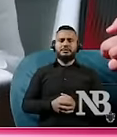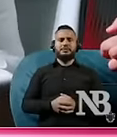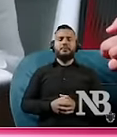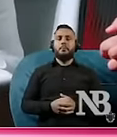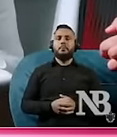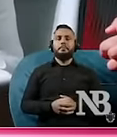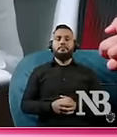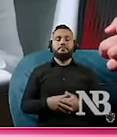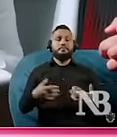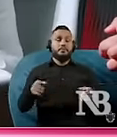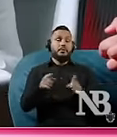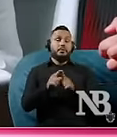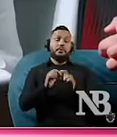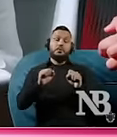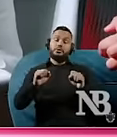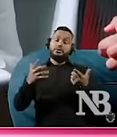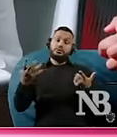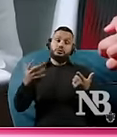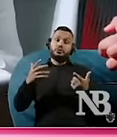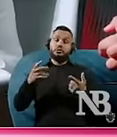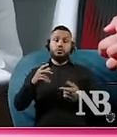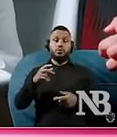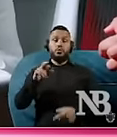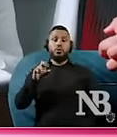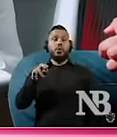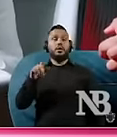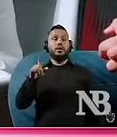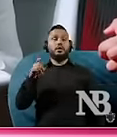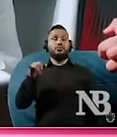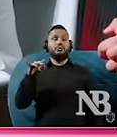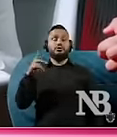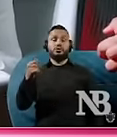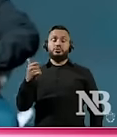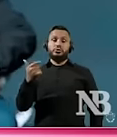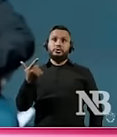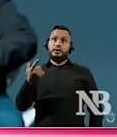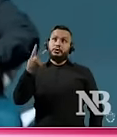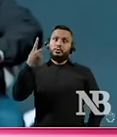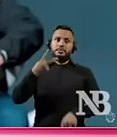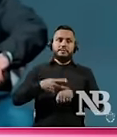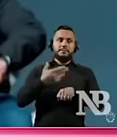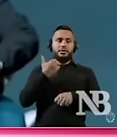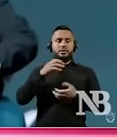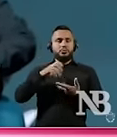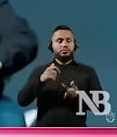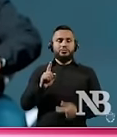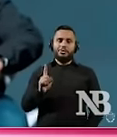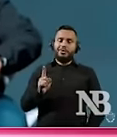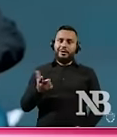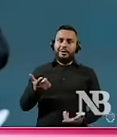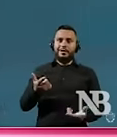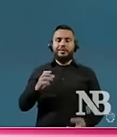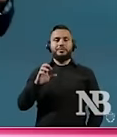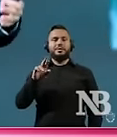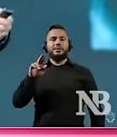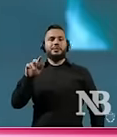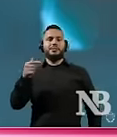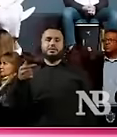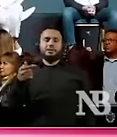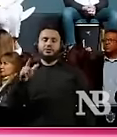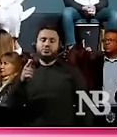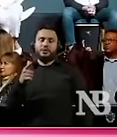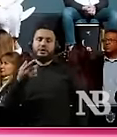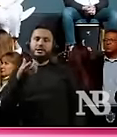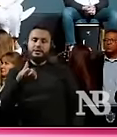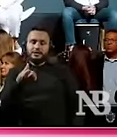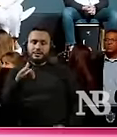seria duas vezes melhor do mundo. Talvez o Cristiano Ronaldo, é 6 ou 7 bolas do mundo que ele tem, de melhor, né, do mundo, 6, né? Não teria 6,